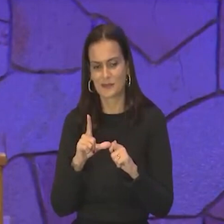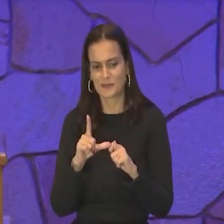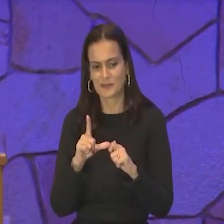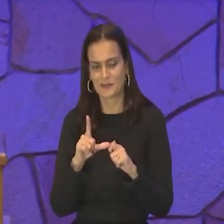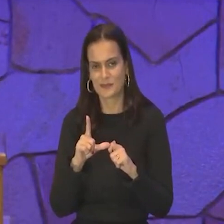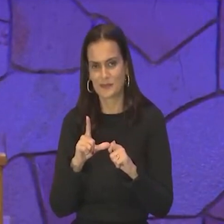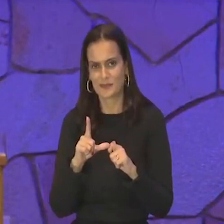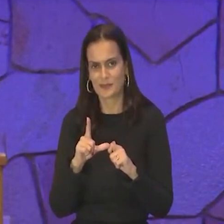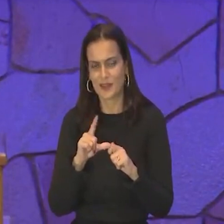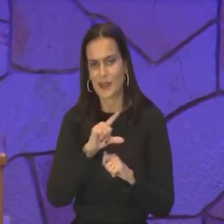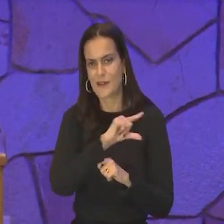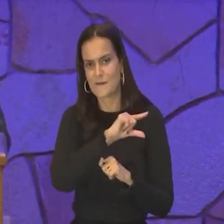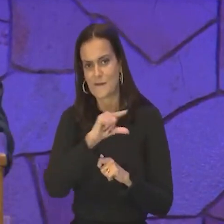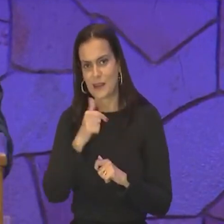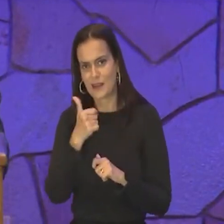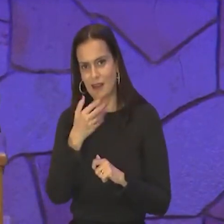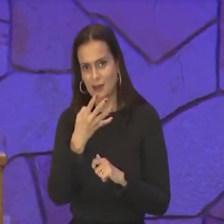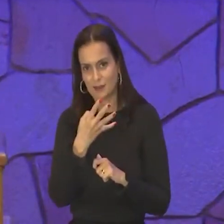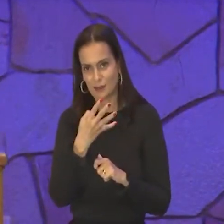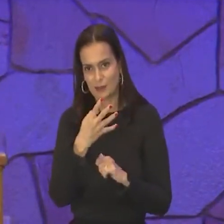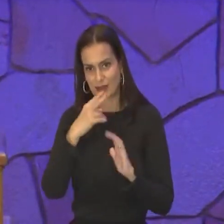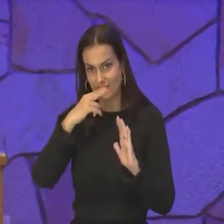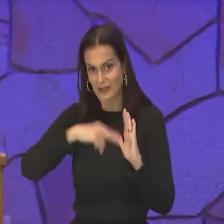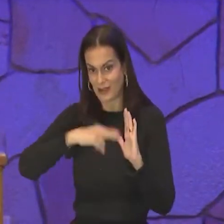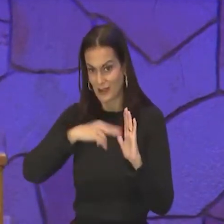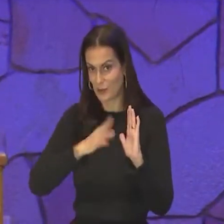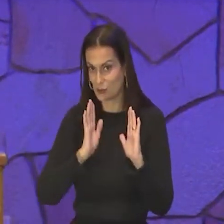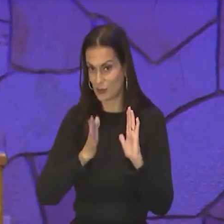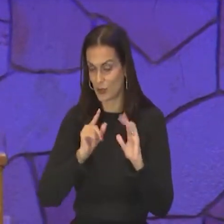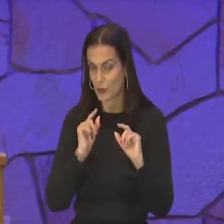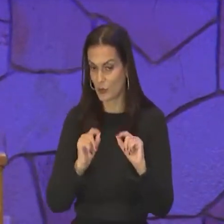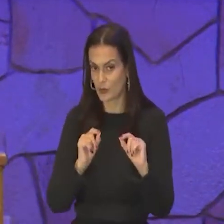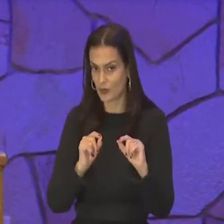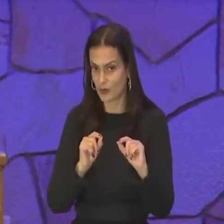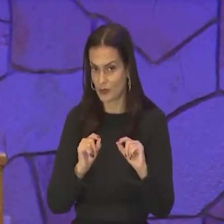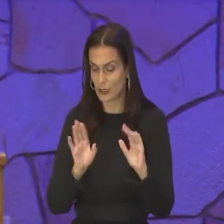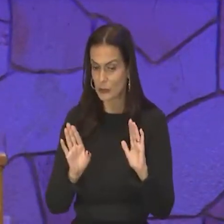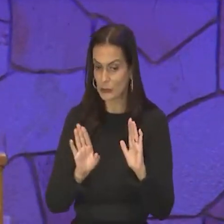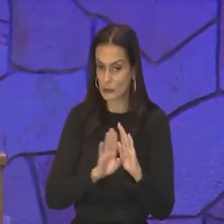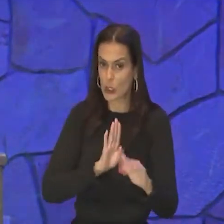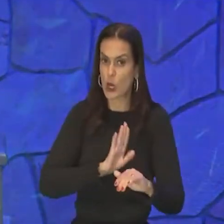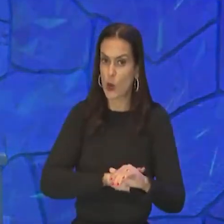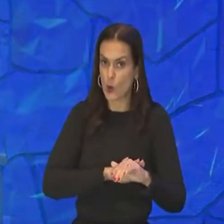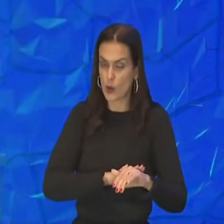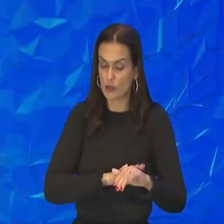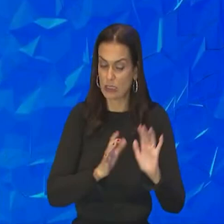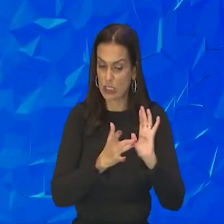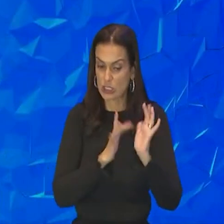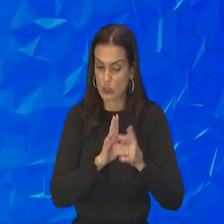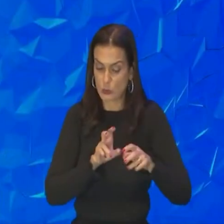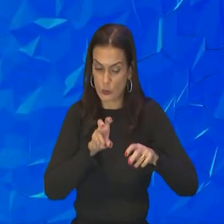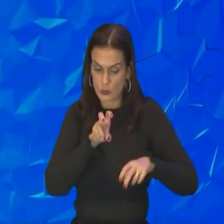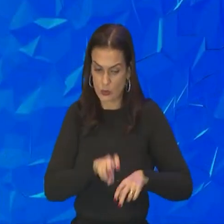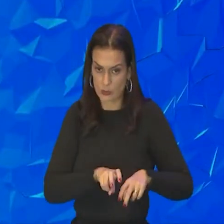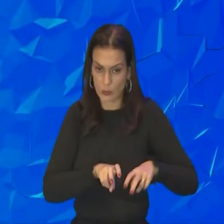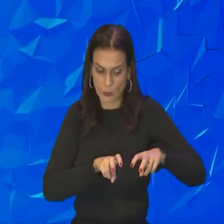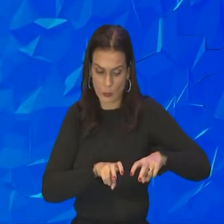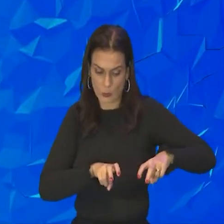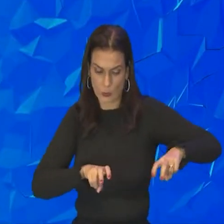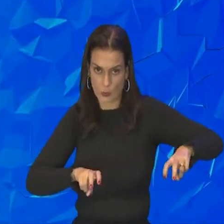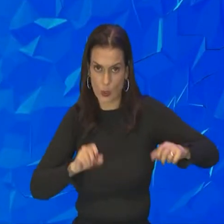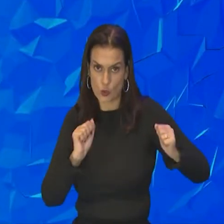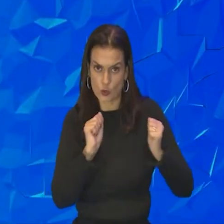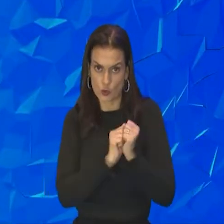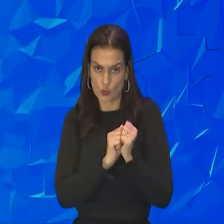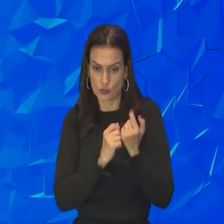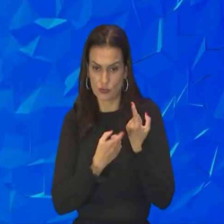A partir do verso 14 que nós já lemos, chegou a hora, pôs-se Jesus à mesa e com ele os apóstolos. E